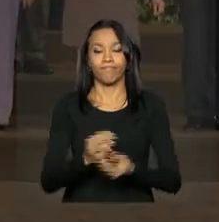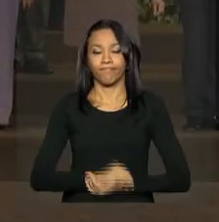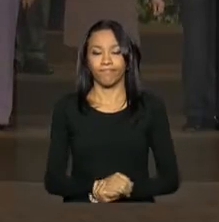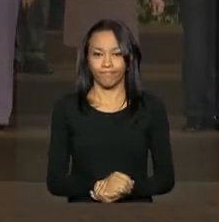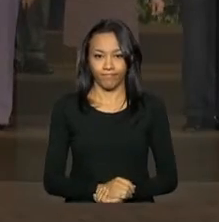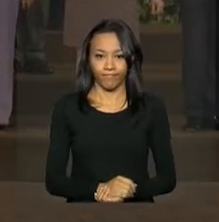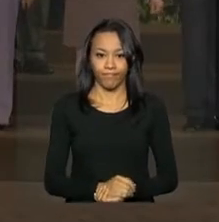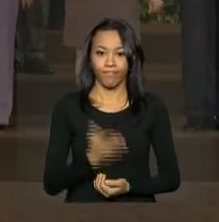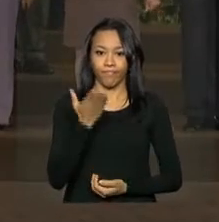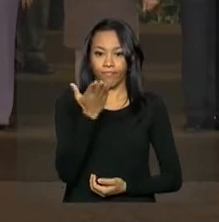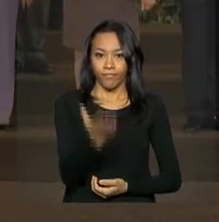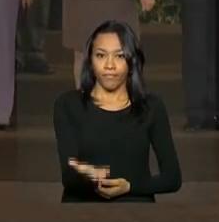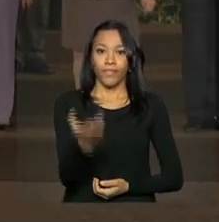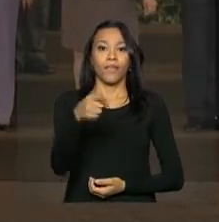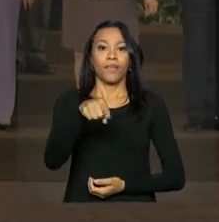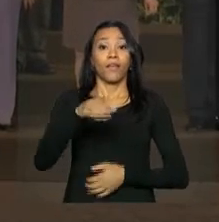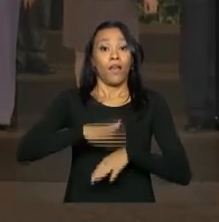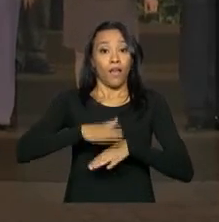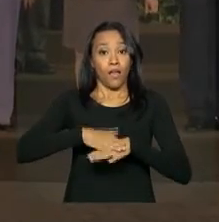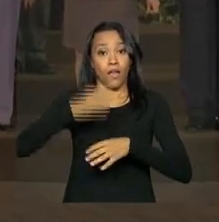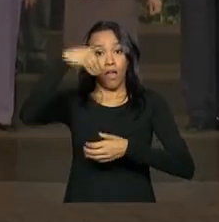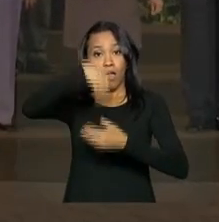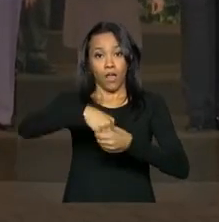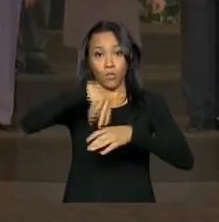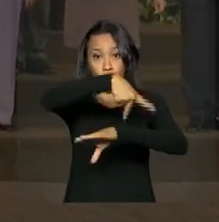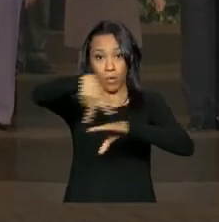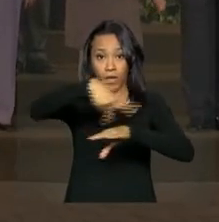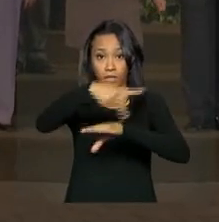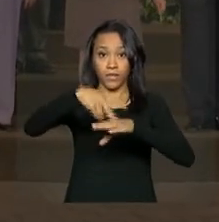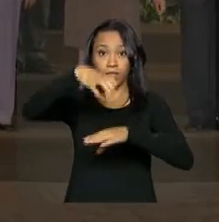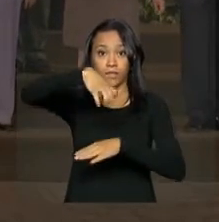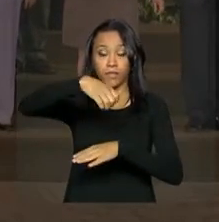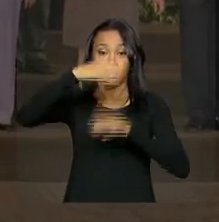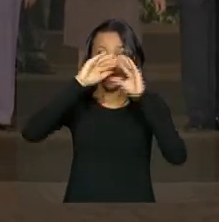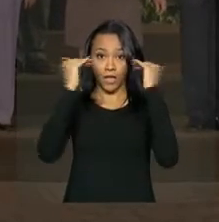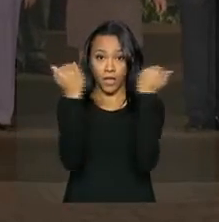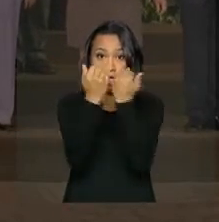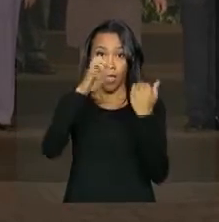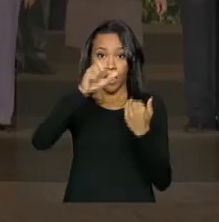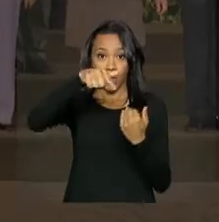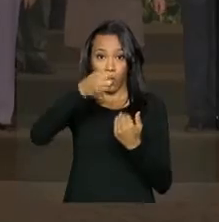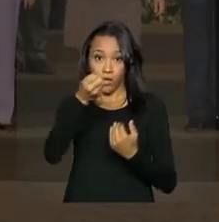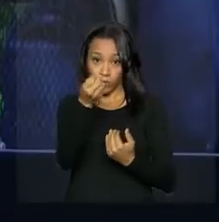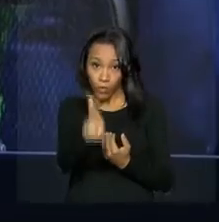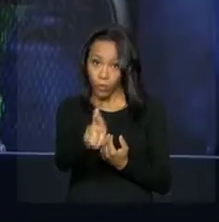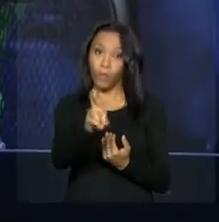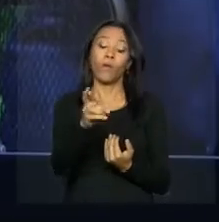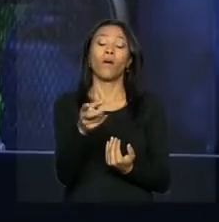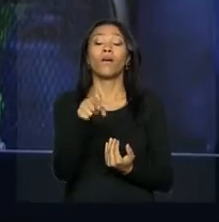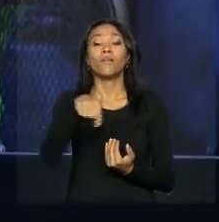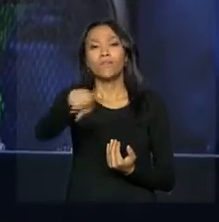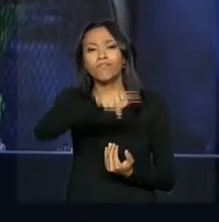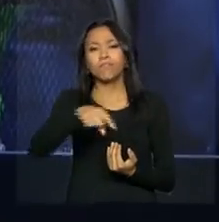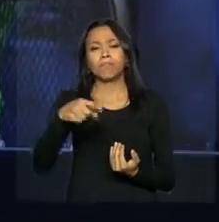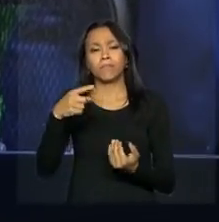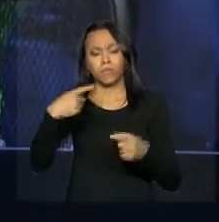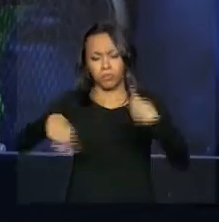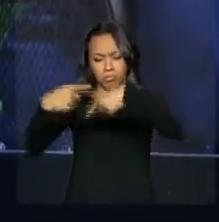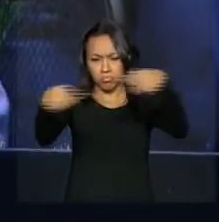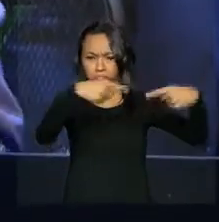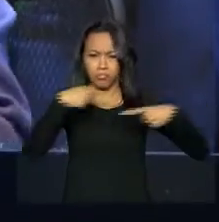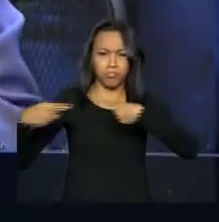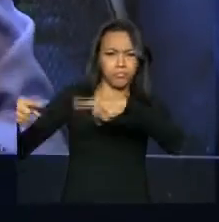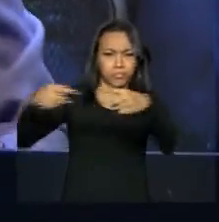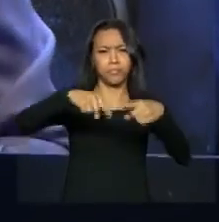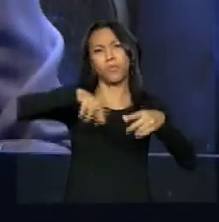subir à presidência do equador os países da comunidade de estados latino americanos e caribenhos intensificaram as discussões